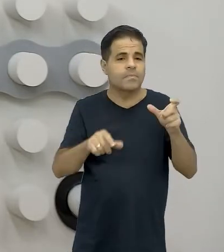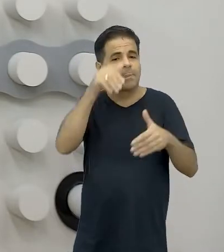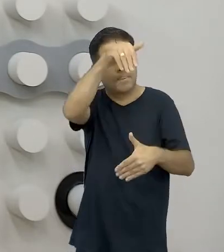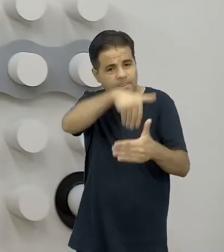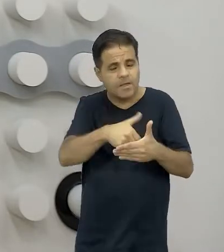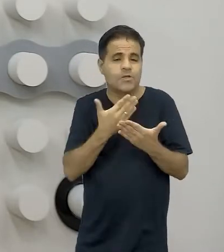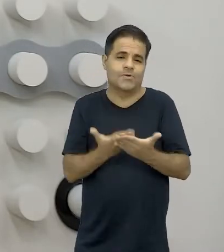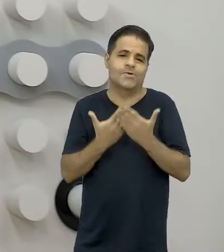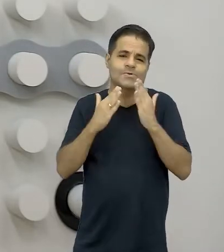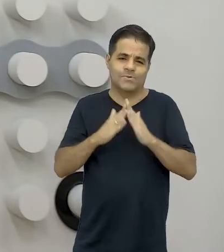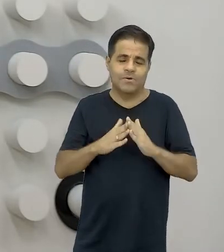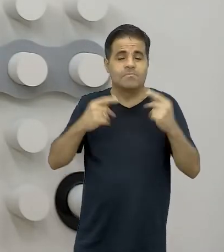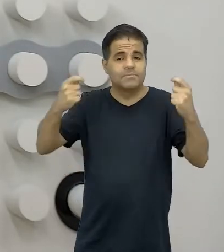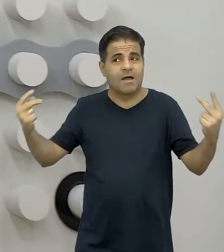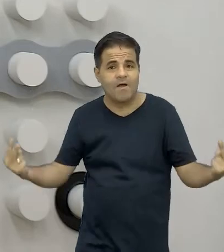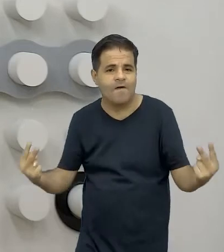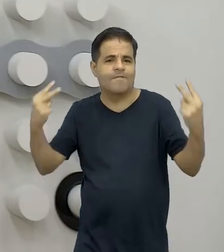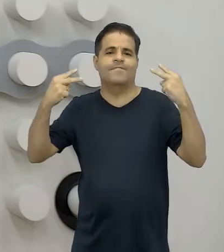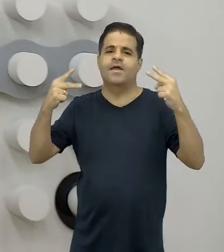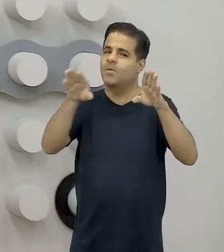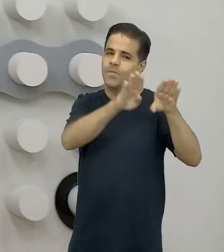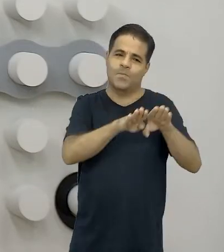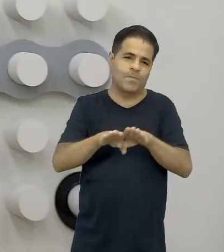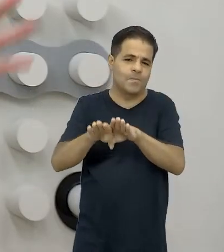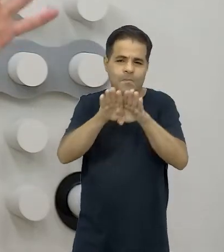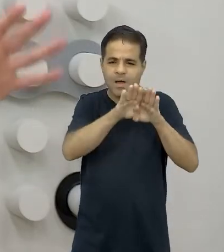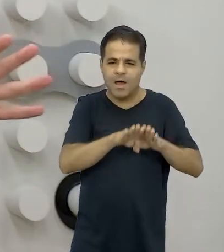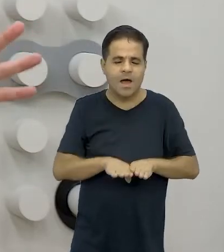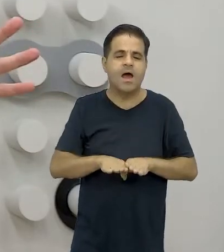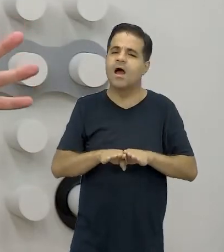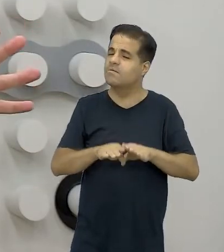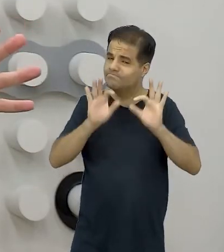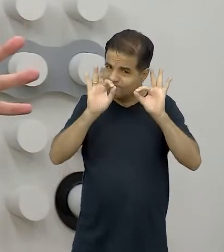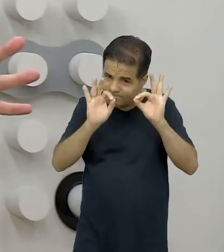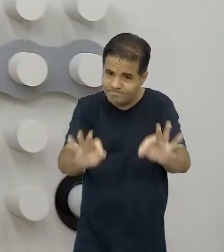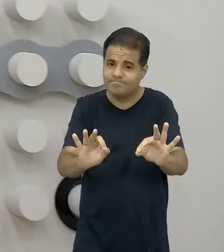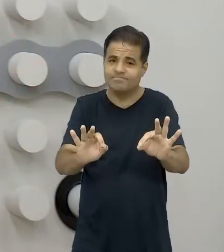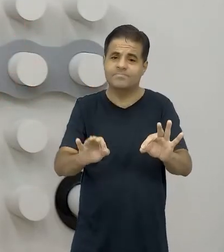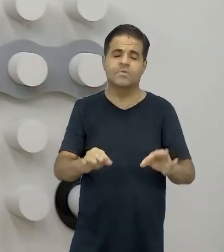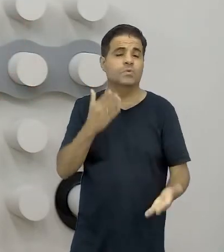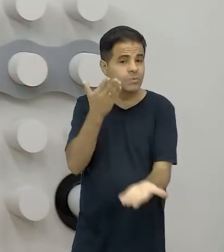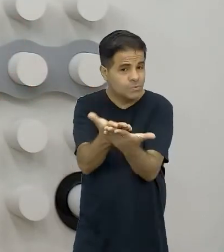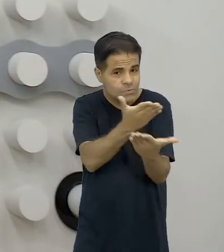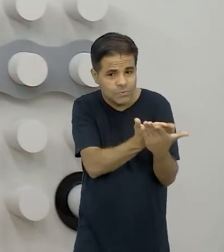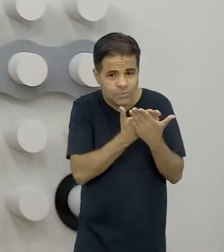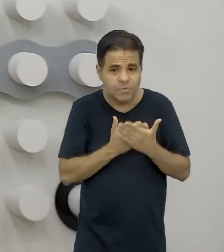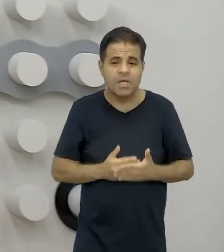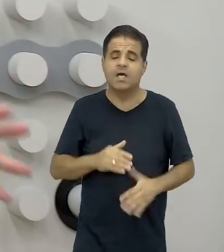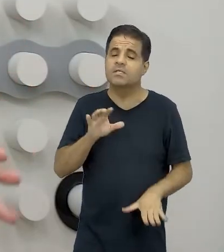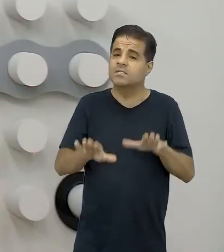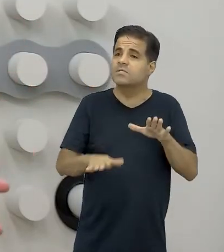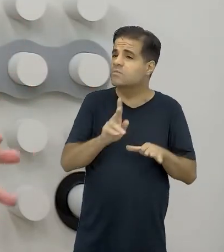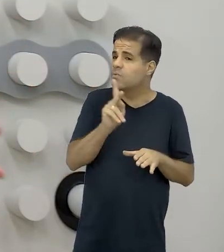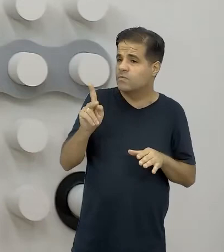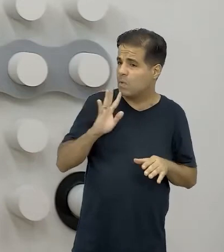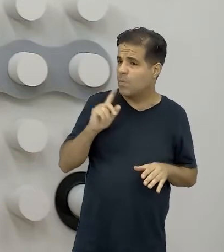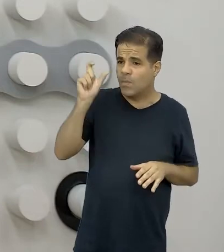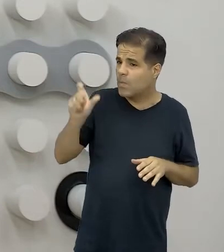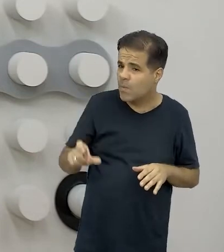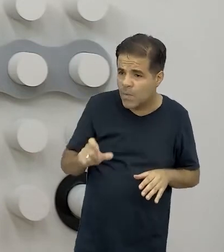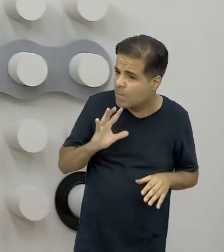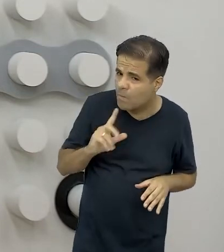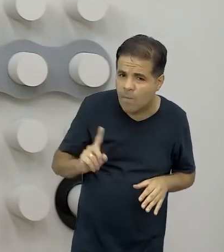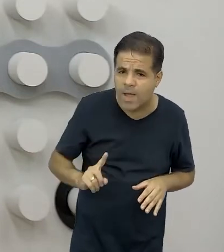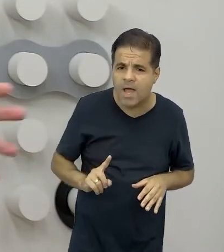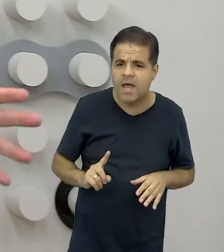da escola, elas devem ser vistas como iguais, de partida. O estudante que às vezes o professor não conhece,